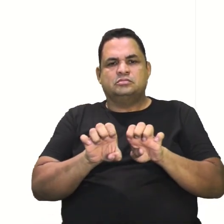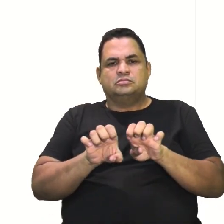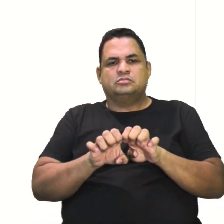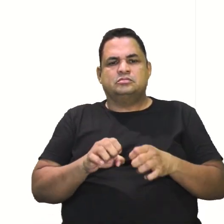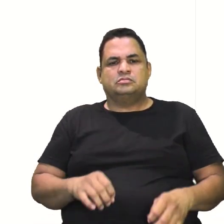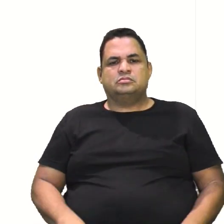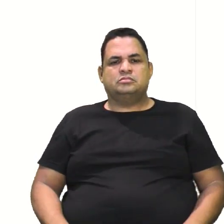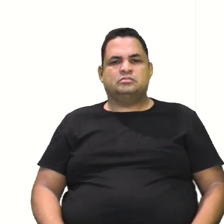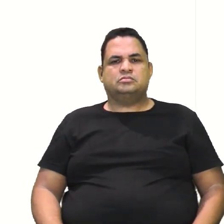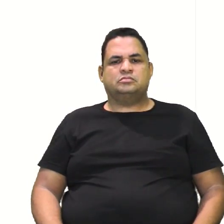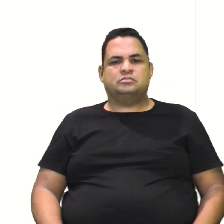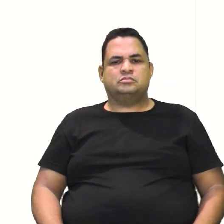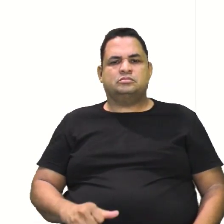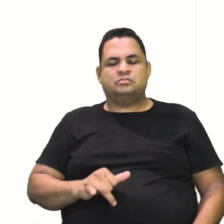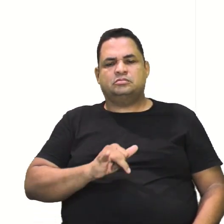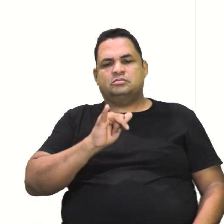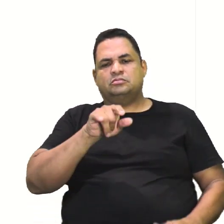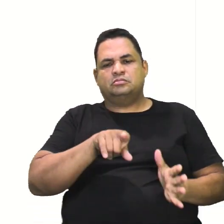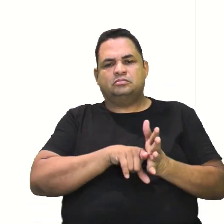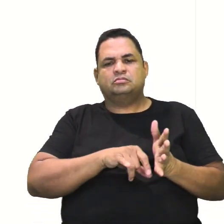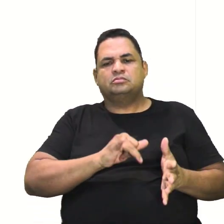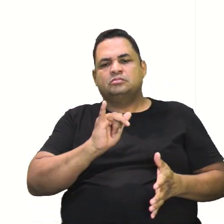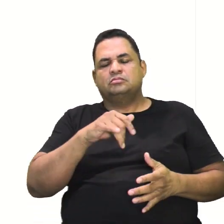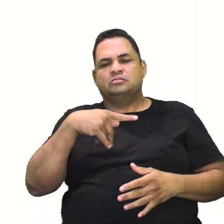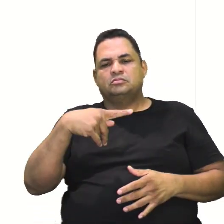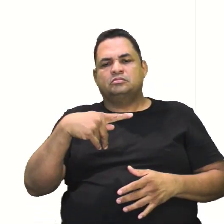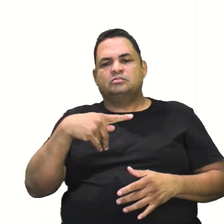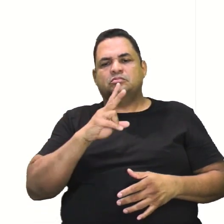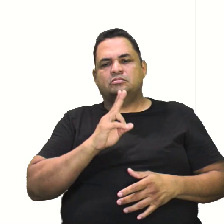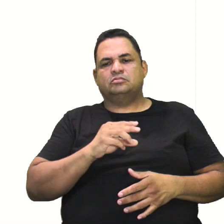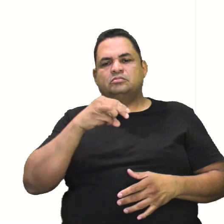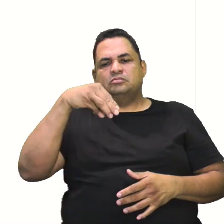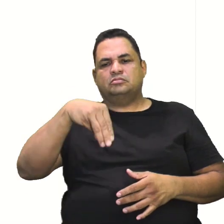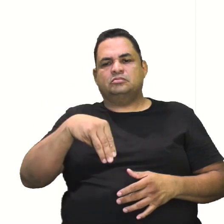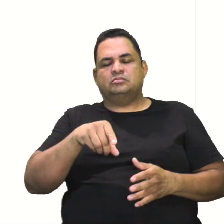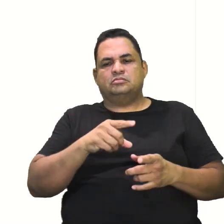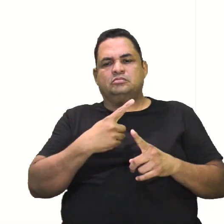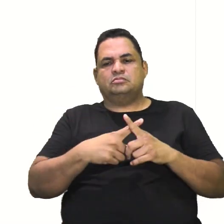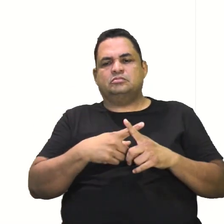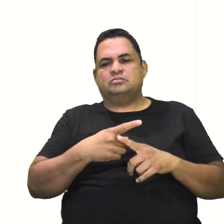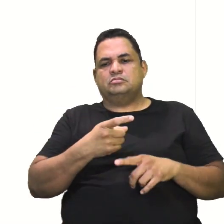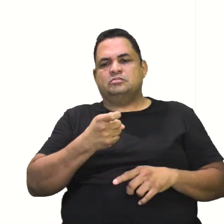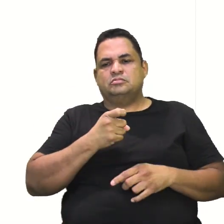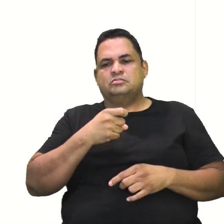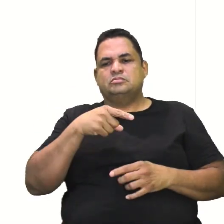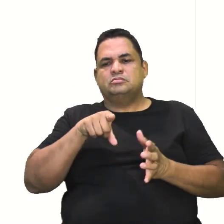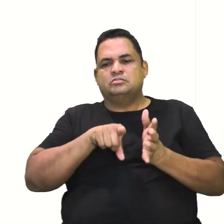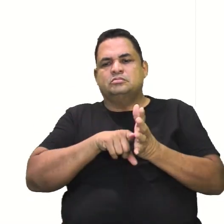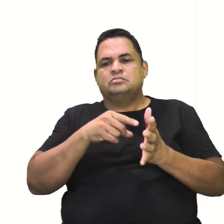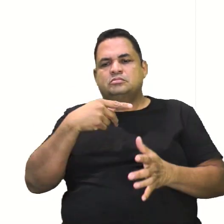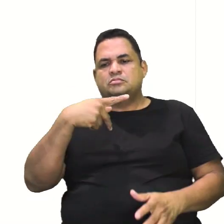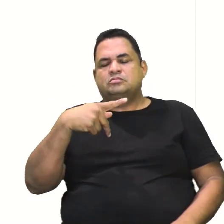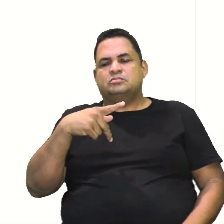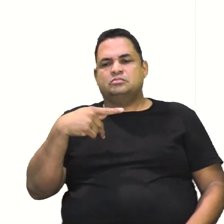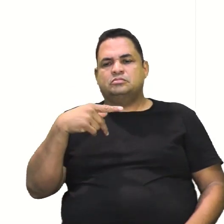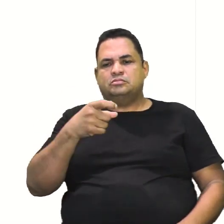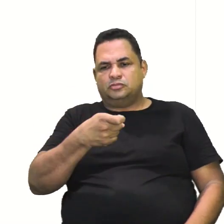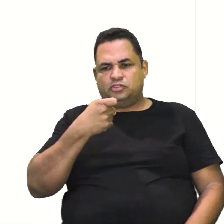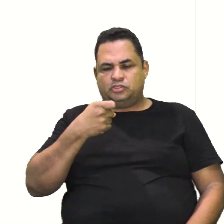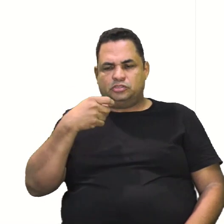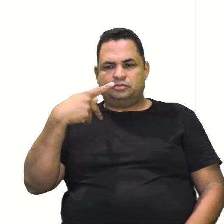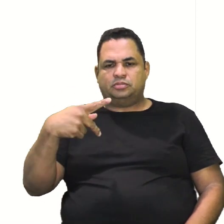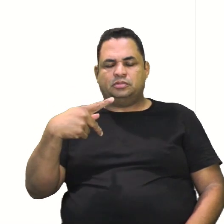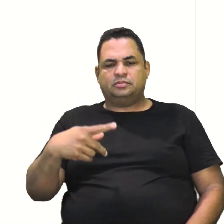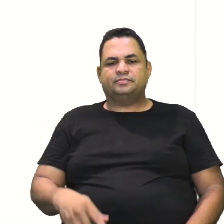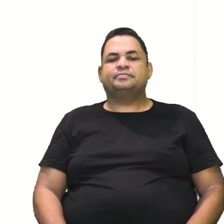Y menos y do ponto vai ser igual a m vezes x menos o x do ponto.